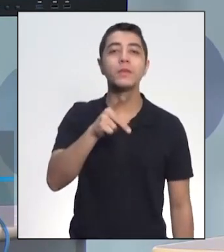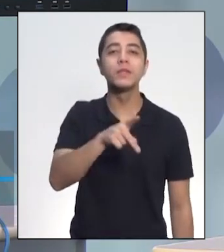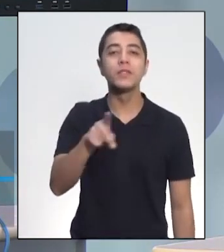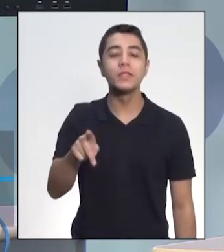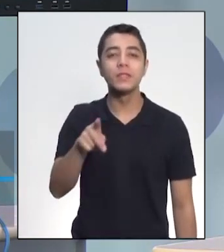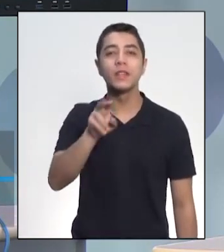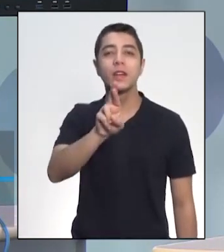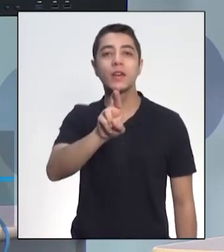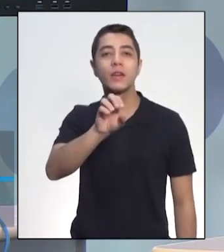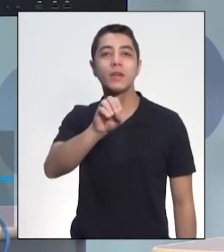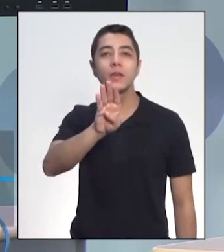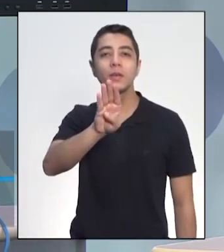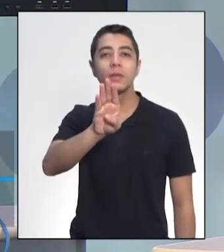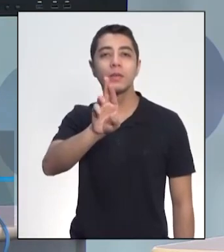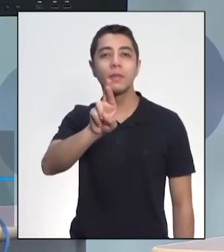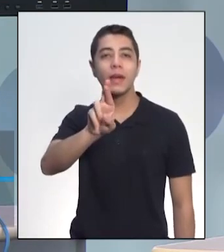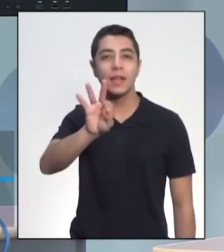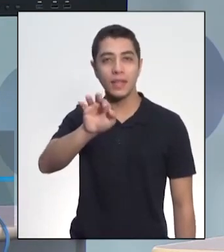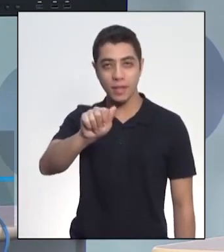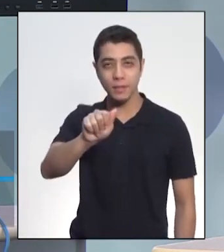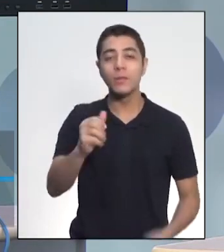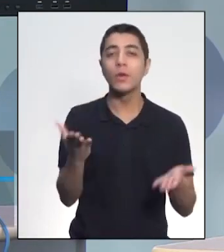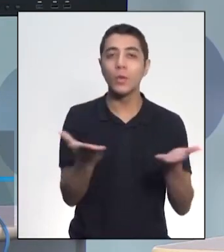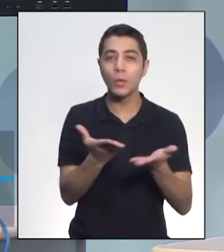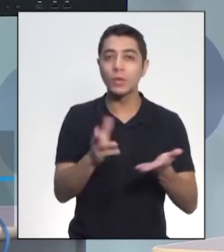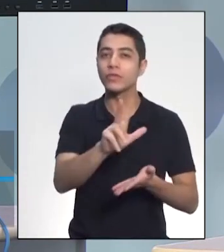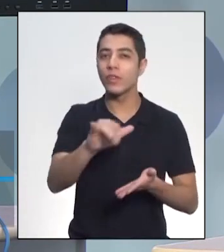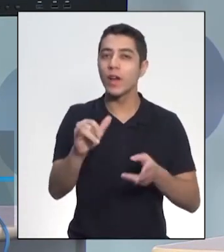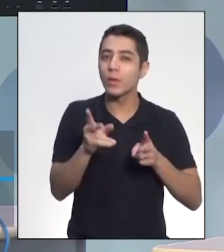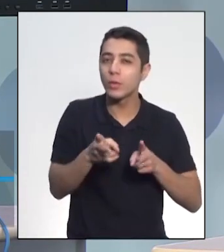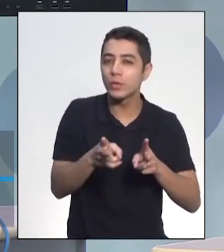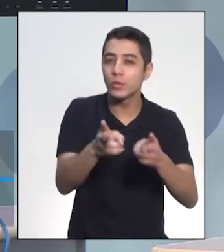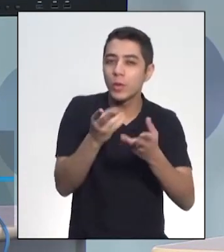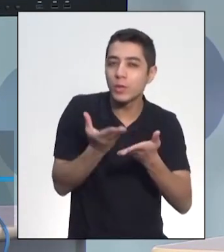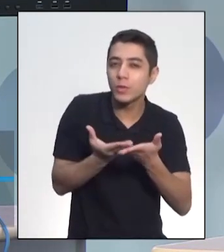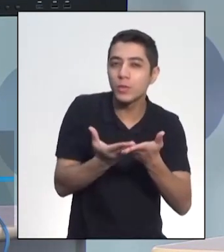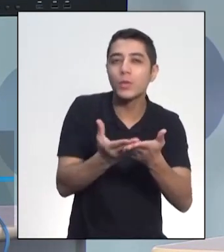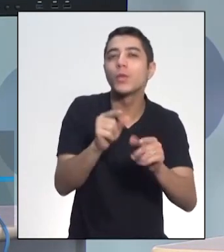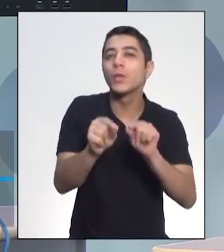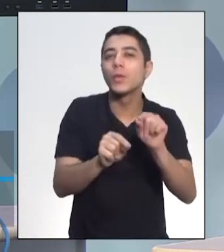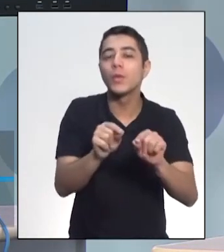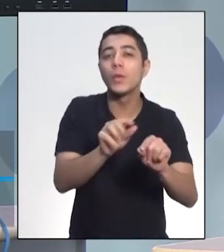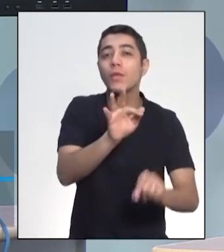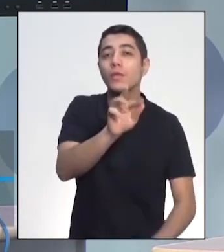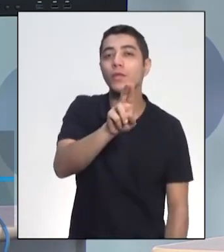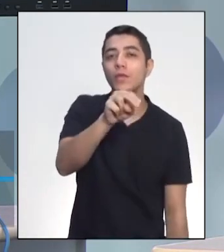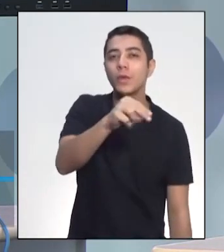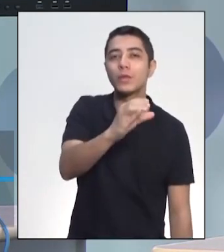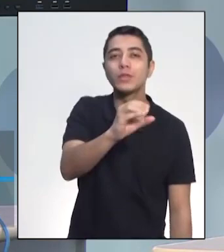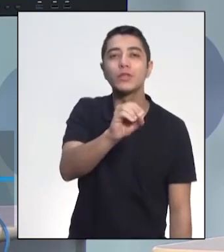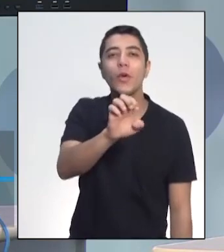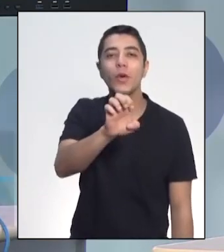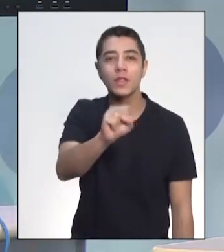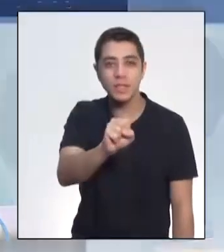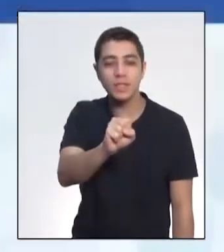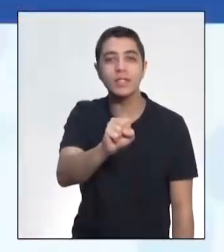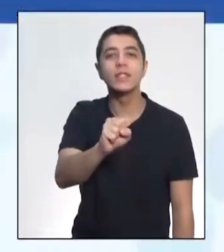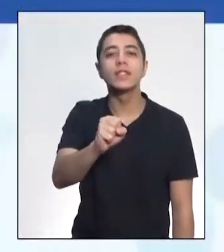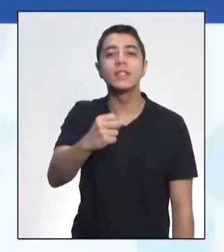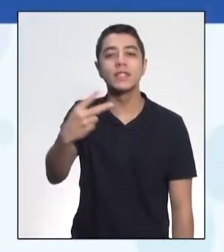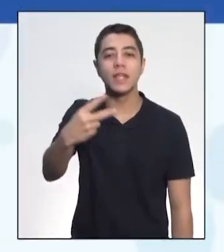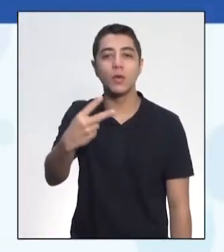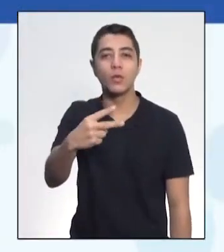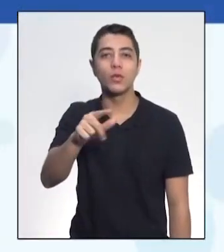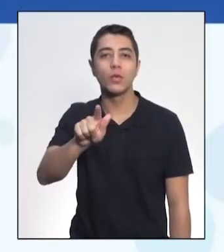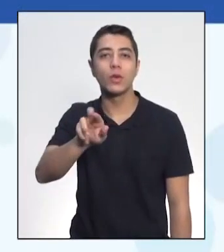vai continuar estudando as funções do segundo grau. Hoje nós vamos analisar os gráficos das funções completas, sim? Bom, o